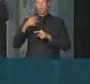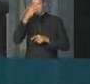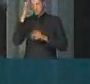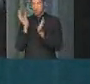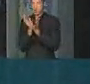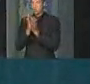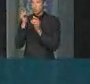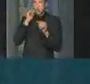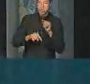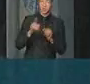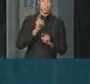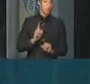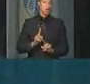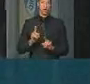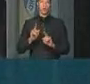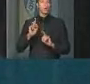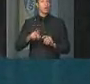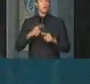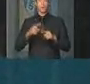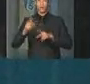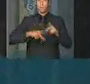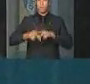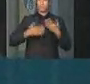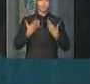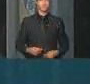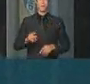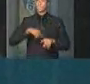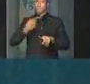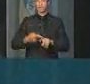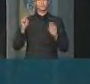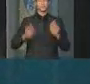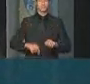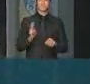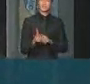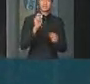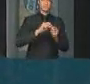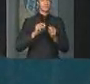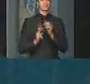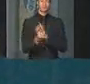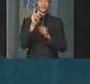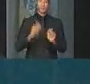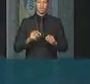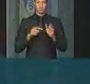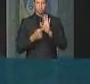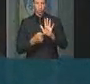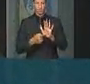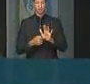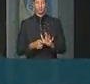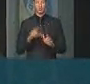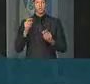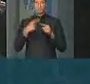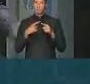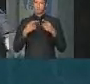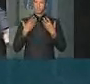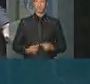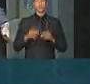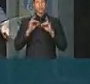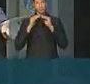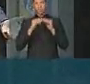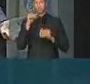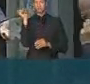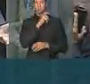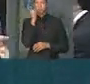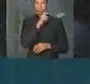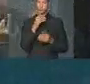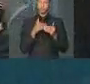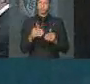aquele partido de oposição está dizendo para ir não é porque o povo não aguenta mais e tem que fazer isso sim tem que se manifestar porque senão a democracia